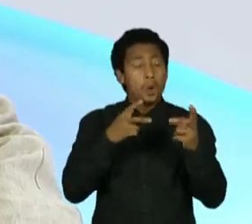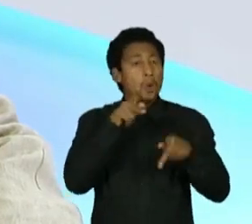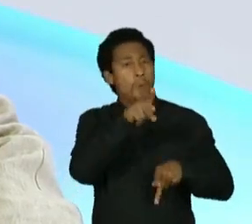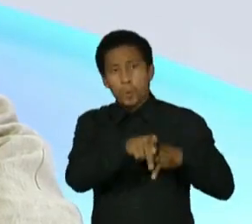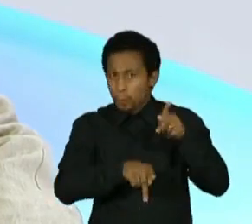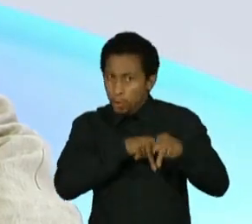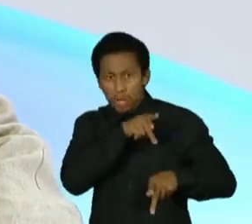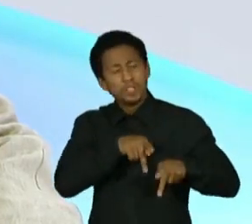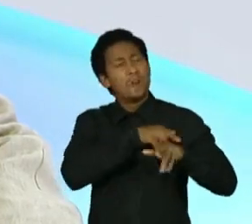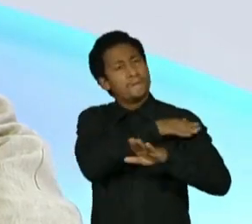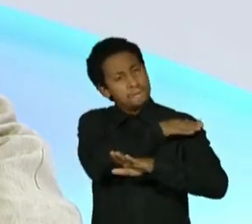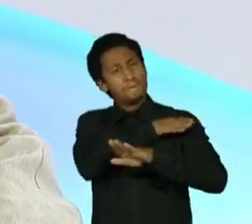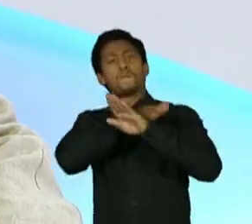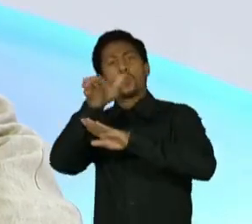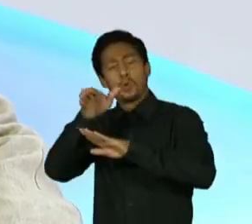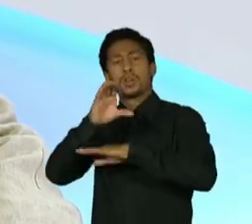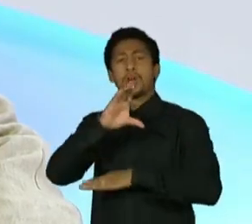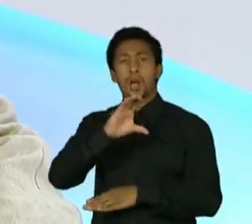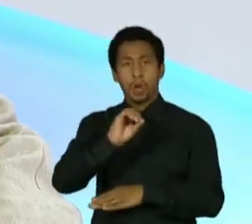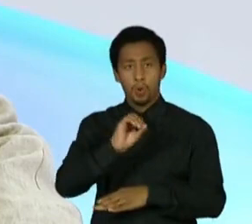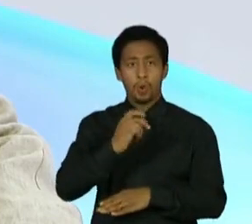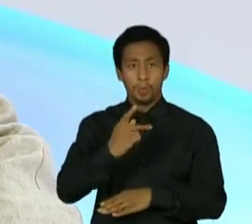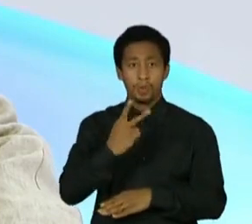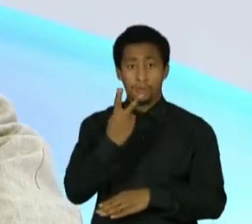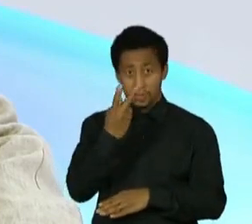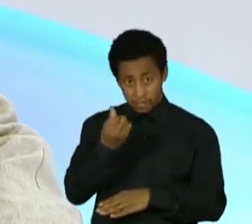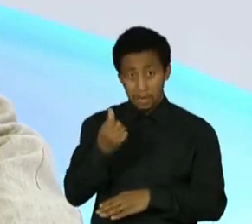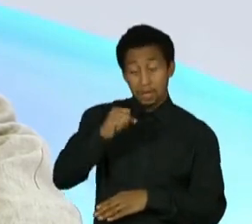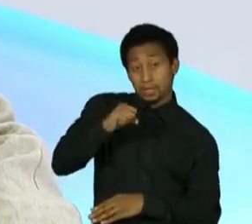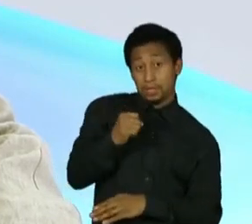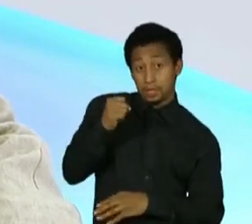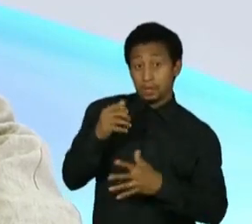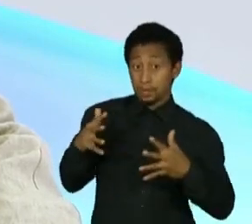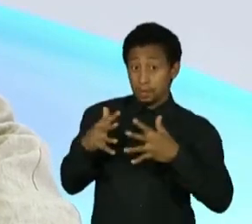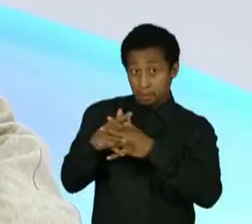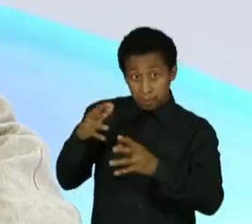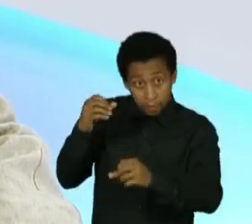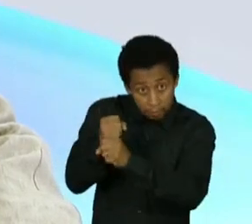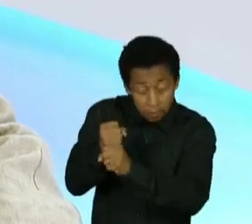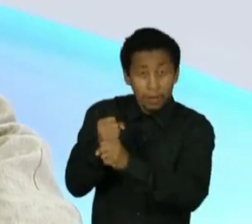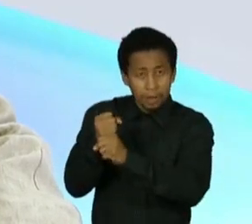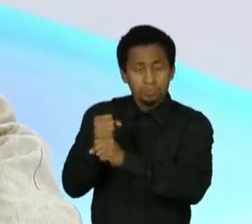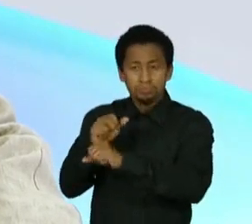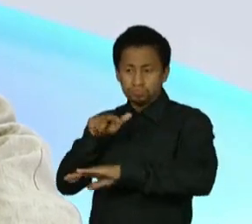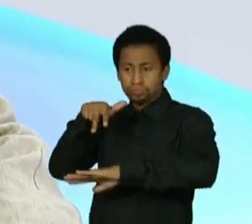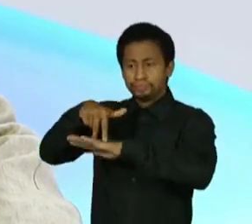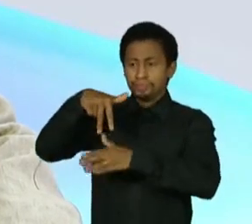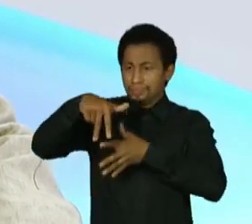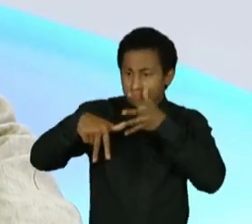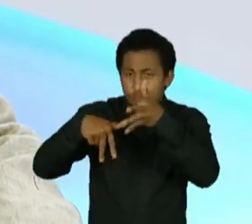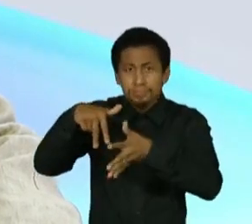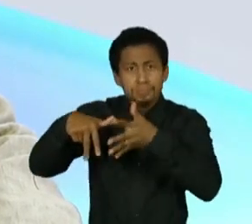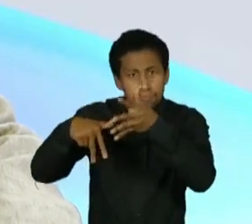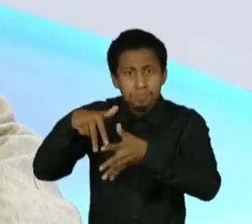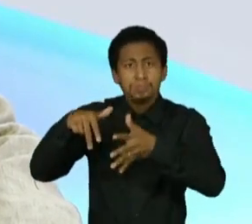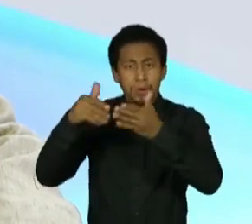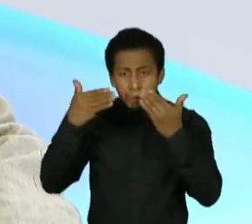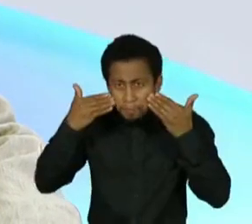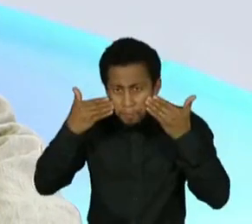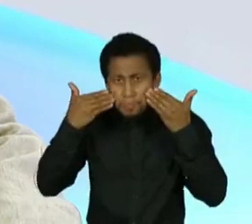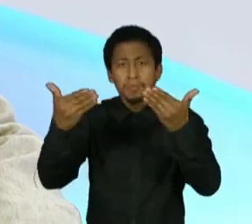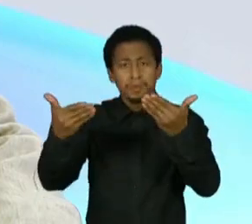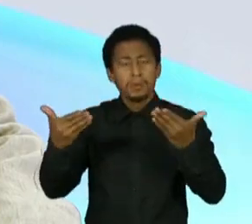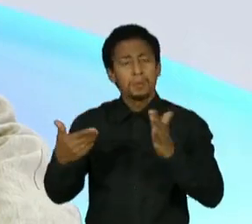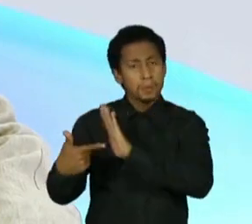ela falou pelo país e ela tá sinalizando o caminho as instruções brasileiras mostraram